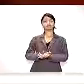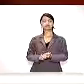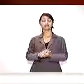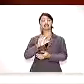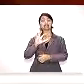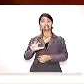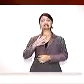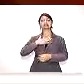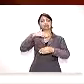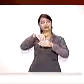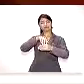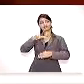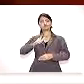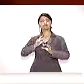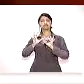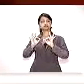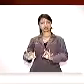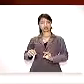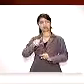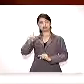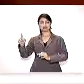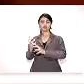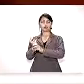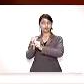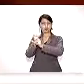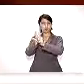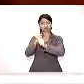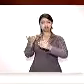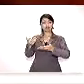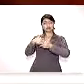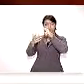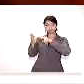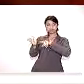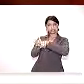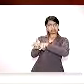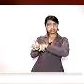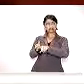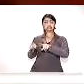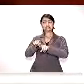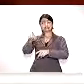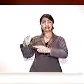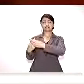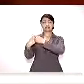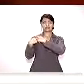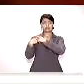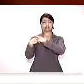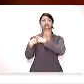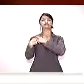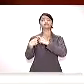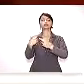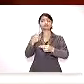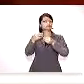assim voto pela regularidade das prestações de contas em exame dando quitação aos responsáveis